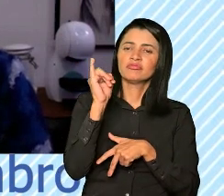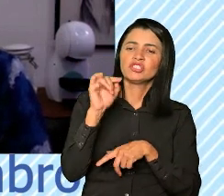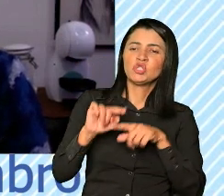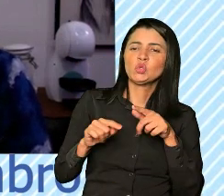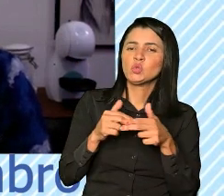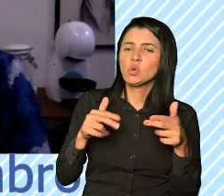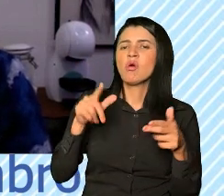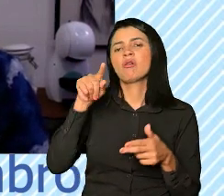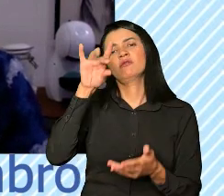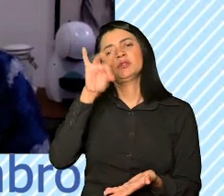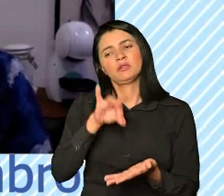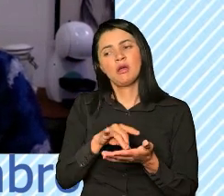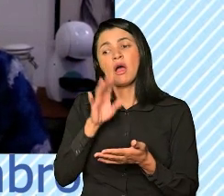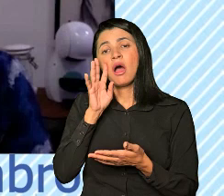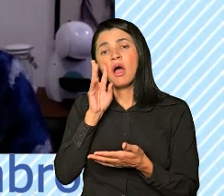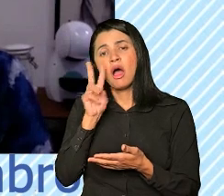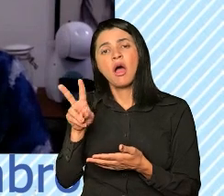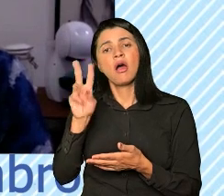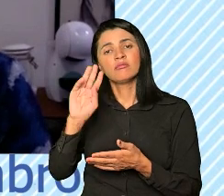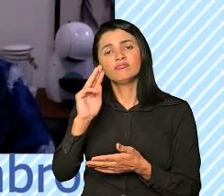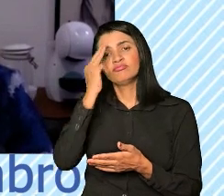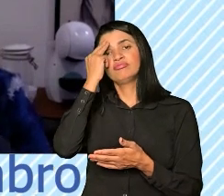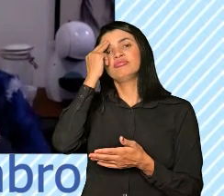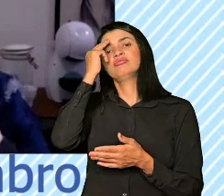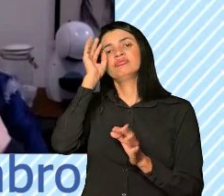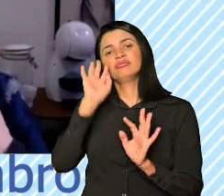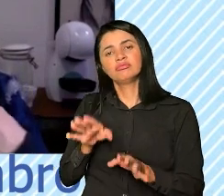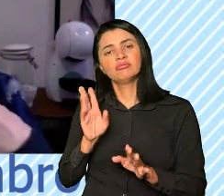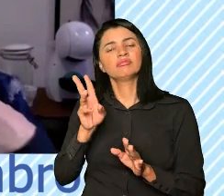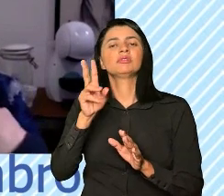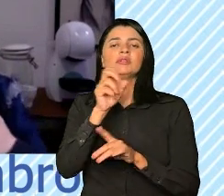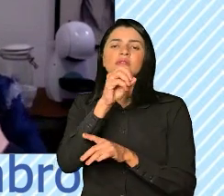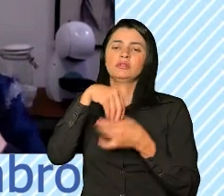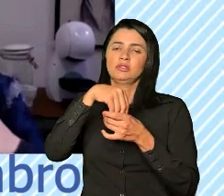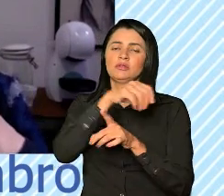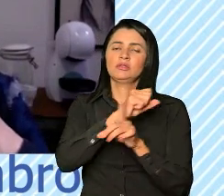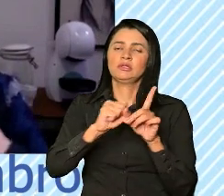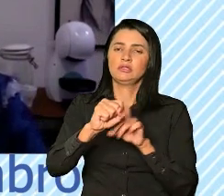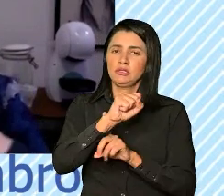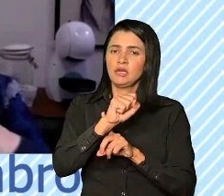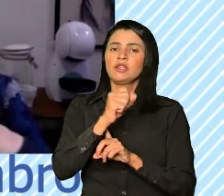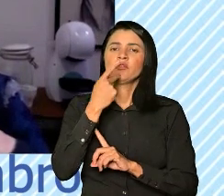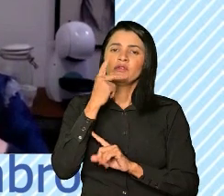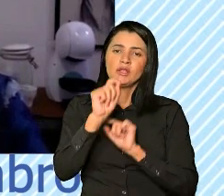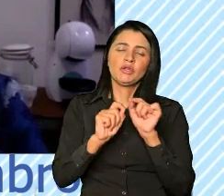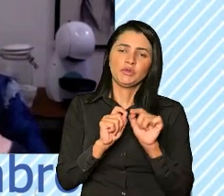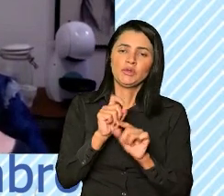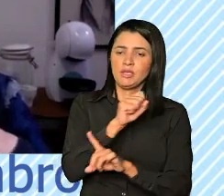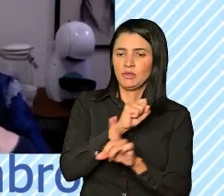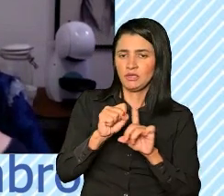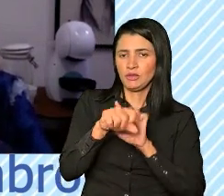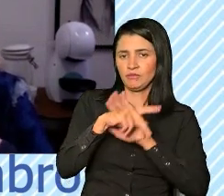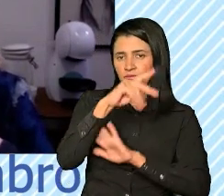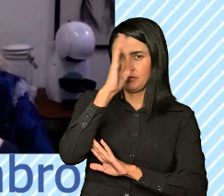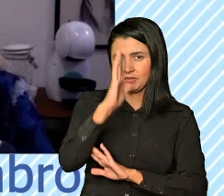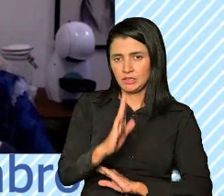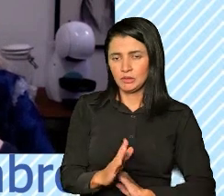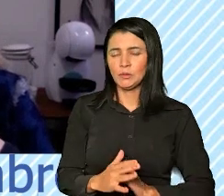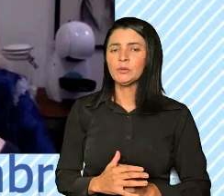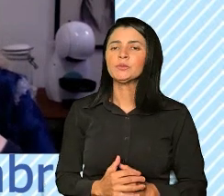fato reconhecidos e mantidos nesse repertório simbólico de uma sociedade. Aqui estamos tratando da sociedade brasileira,